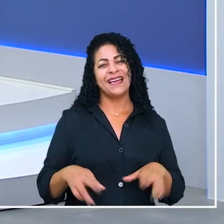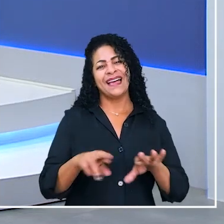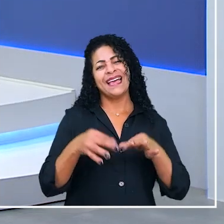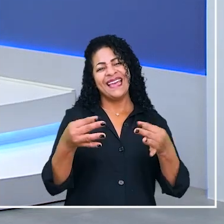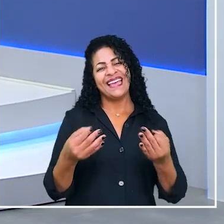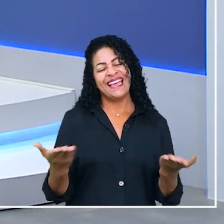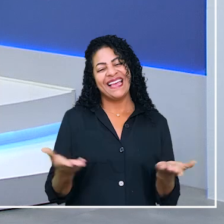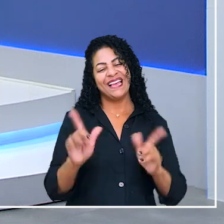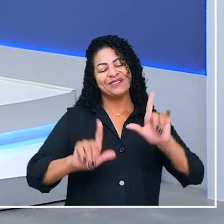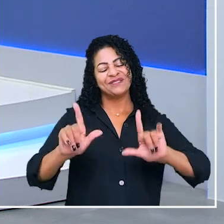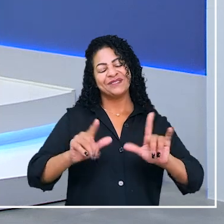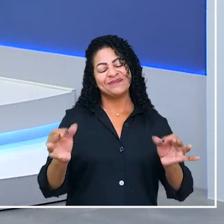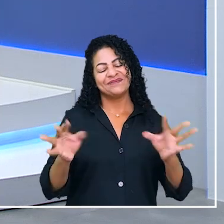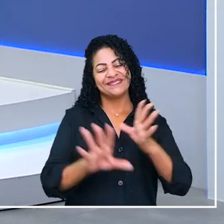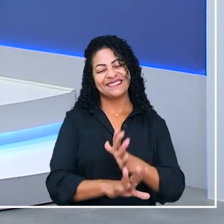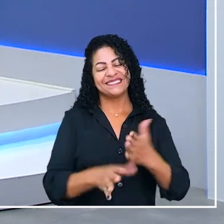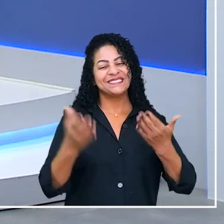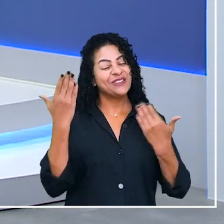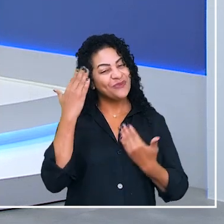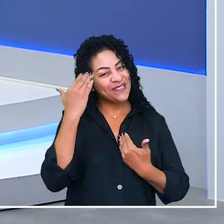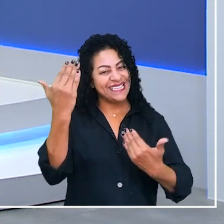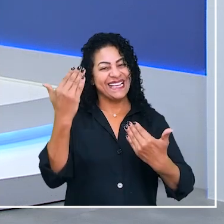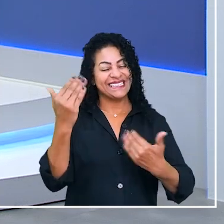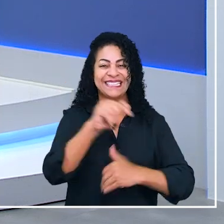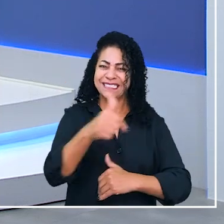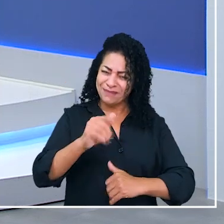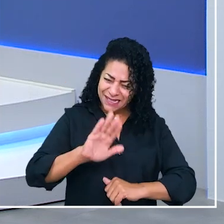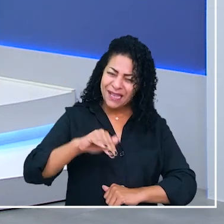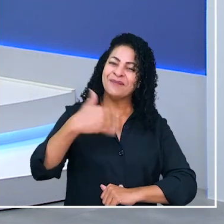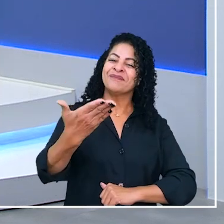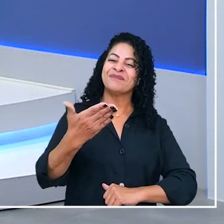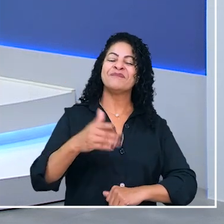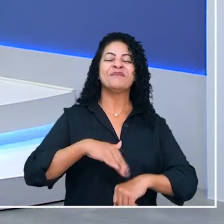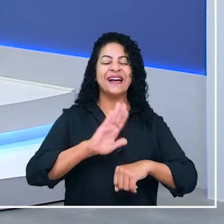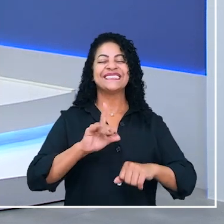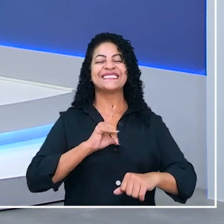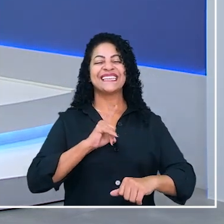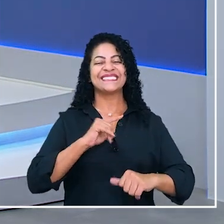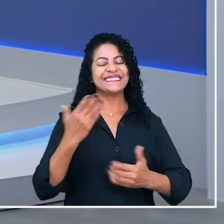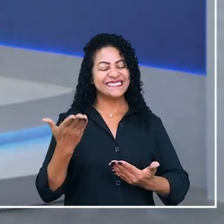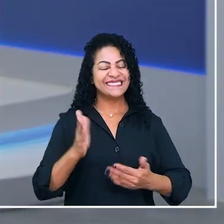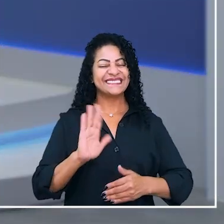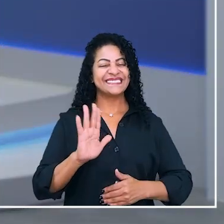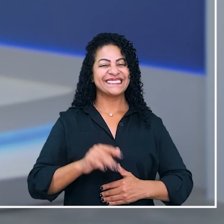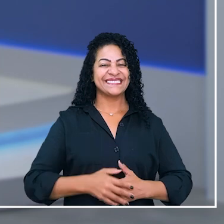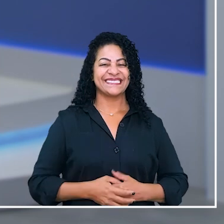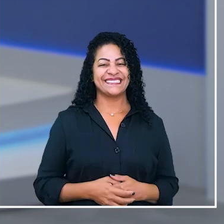Revista TST fica por aqui. Muito obrigada pela companhia. Semana que vem tem mais. Até lá.